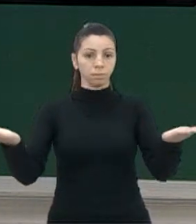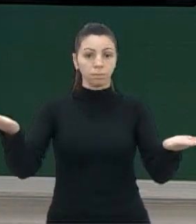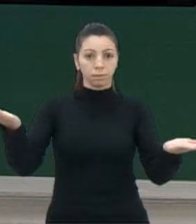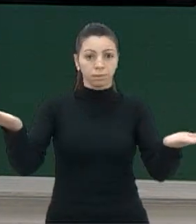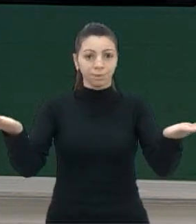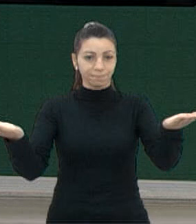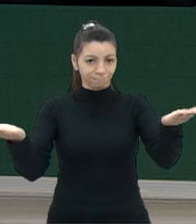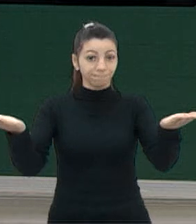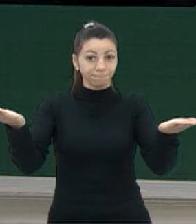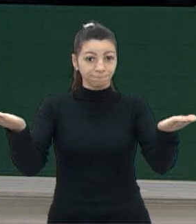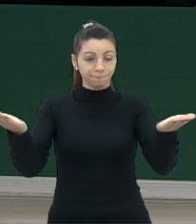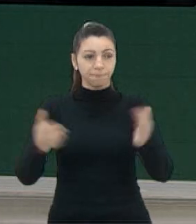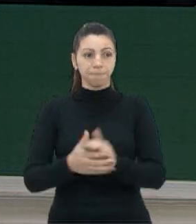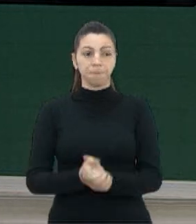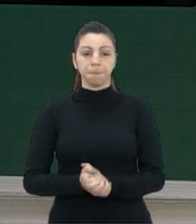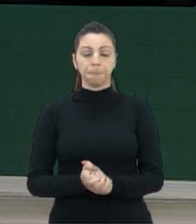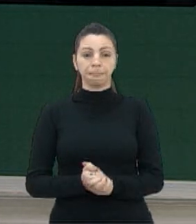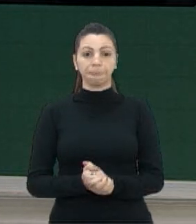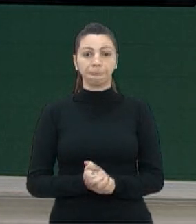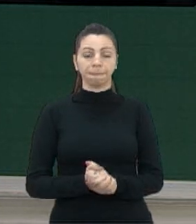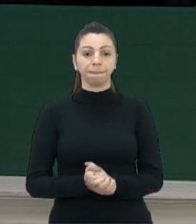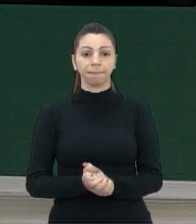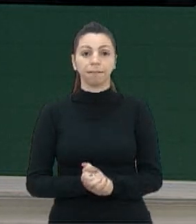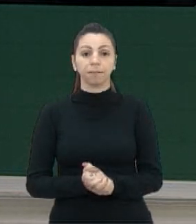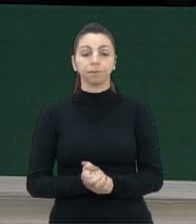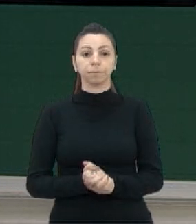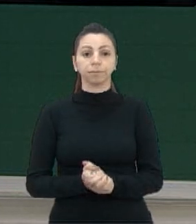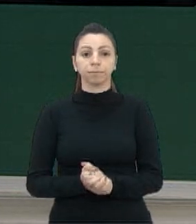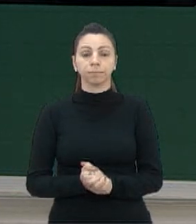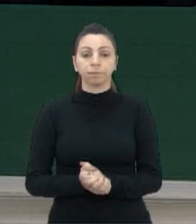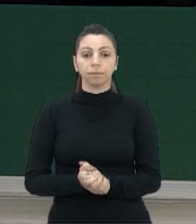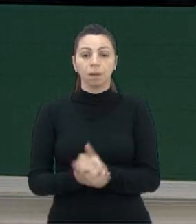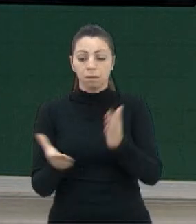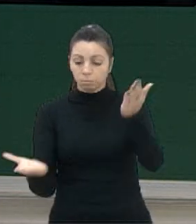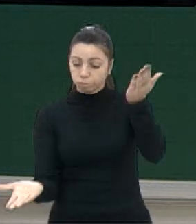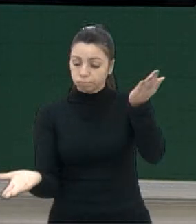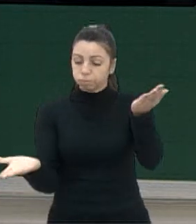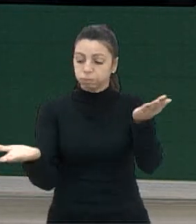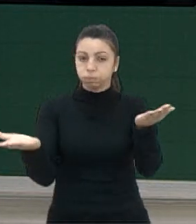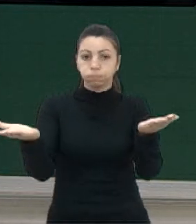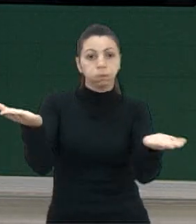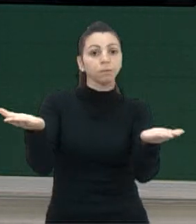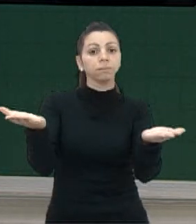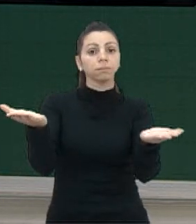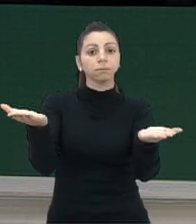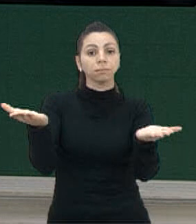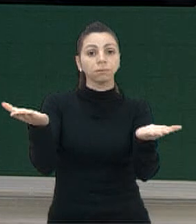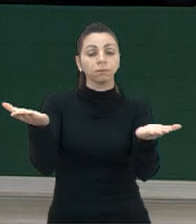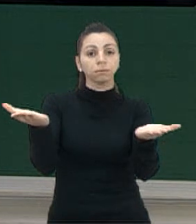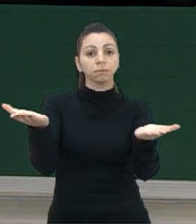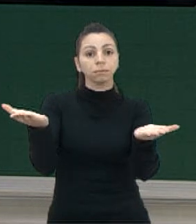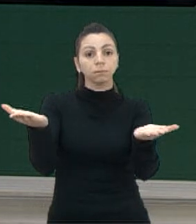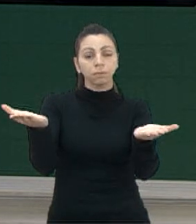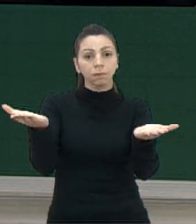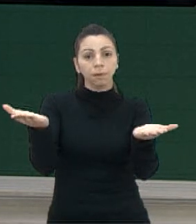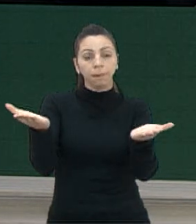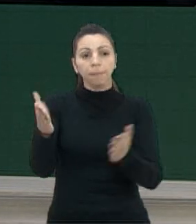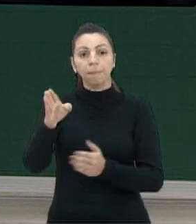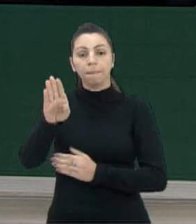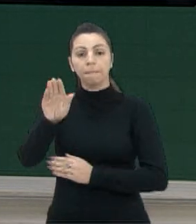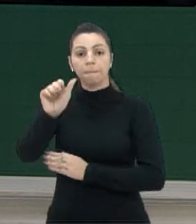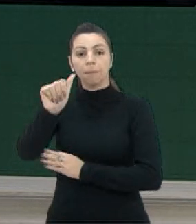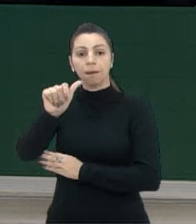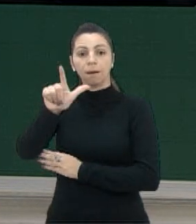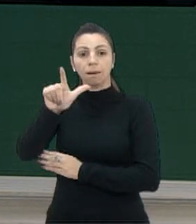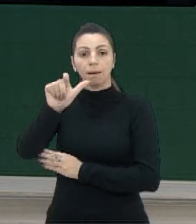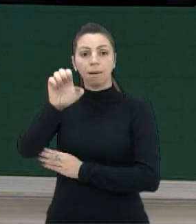tudo equilibrado. Se eu colocasse isso numa balança, os pratos da balança ficariam equilibrados, e daí vem a palavra balanceamento,